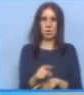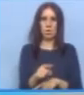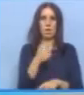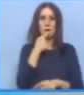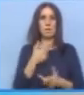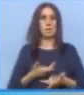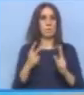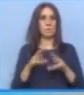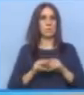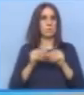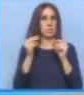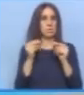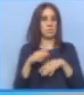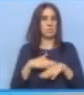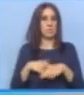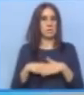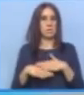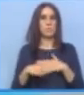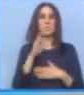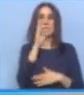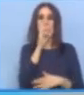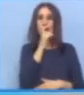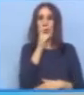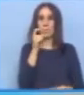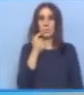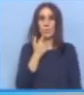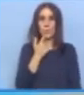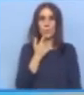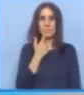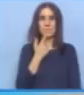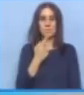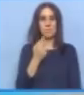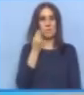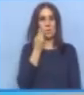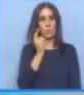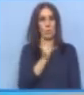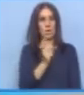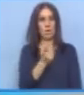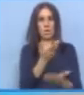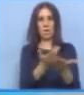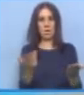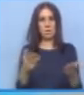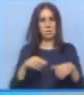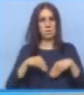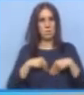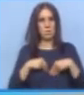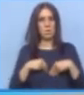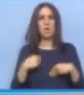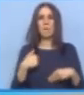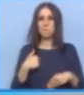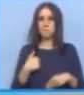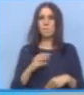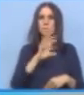esta liberdade de espírito para o poder fazer, porque se compromete demasiado com a ordem vigente das coisas, e sabemos como em